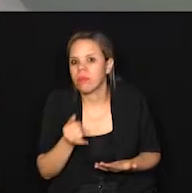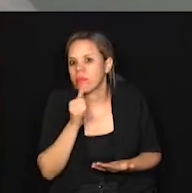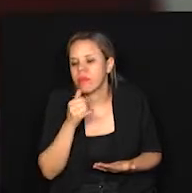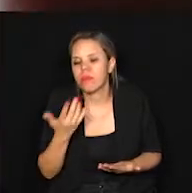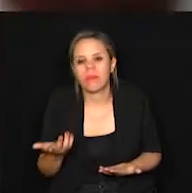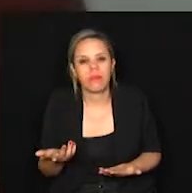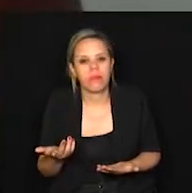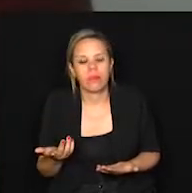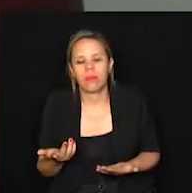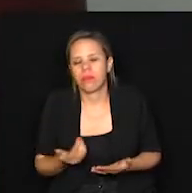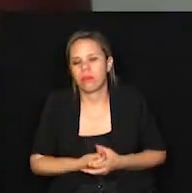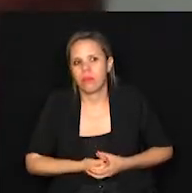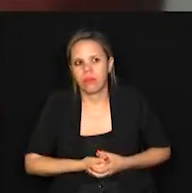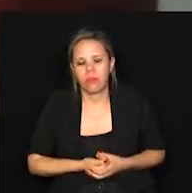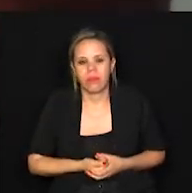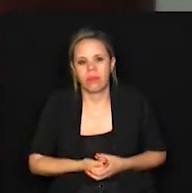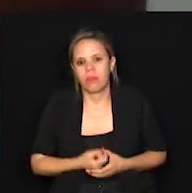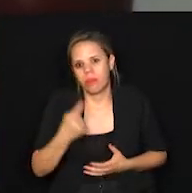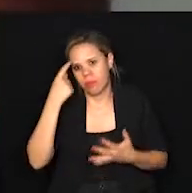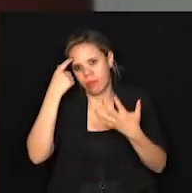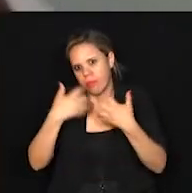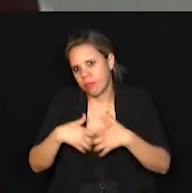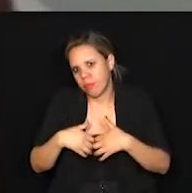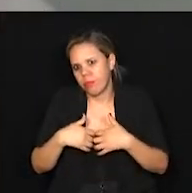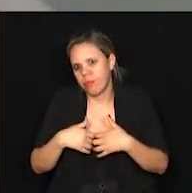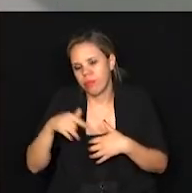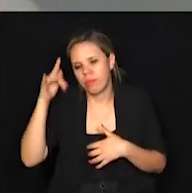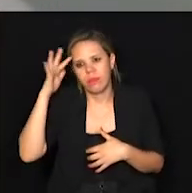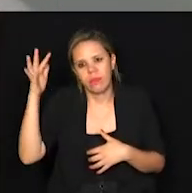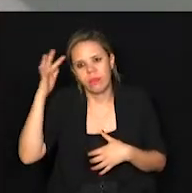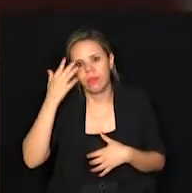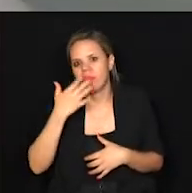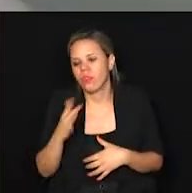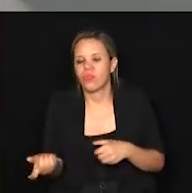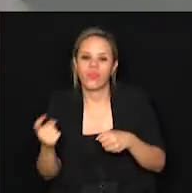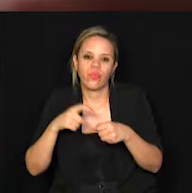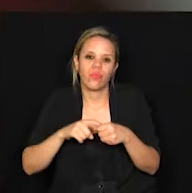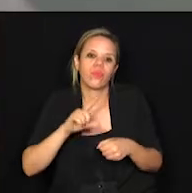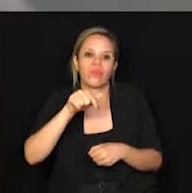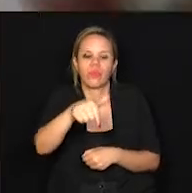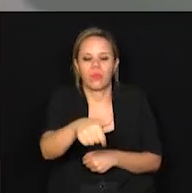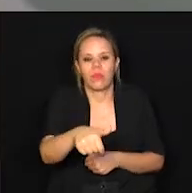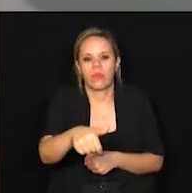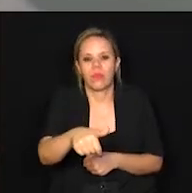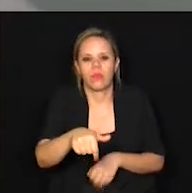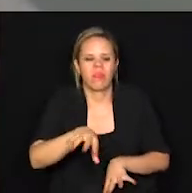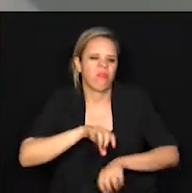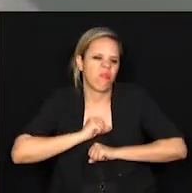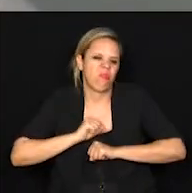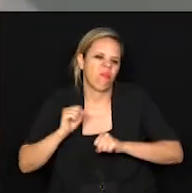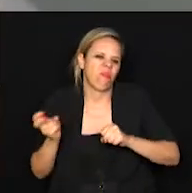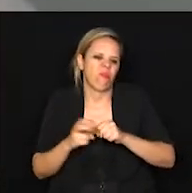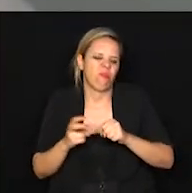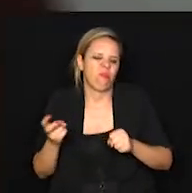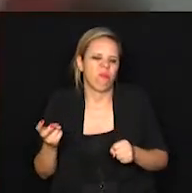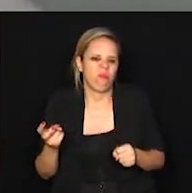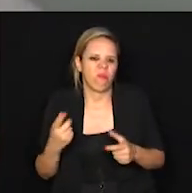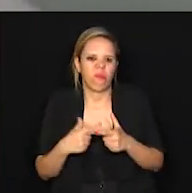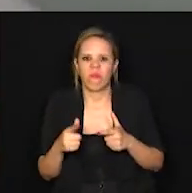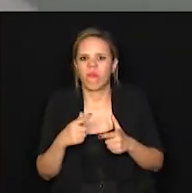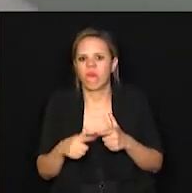também, Rose, Carlos, nós precisamos estreitar as nossas relações, porque a partir da pandemia muitas